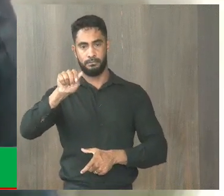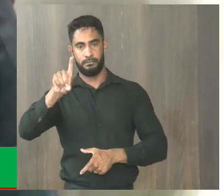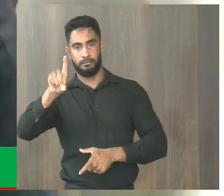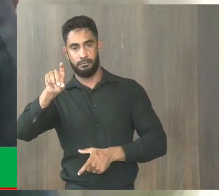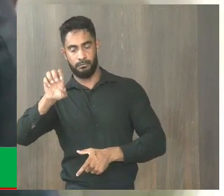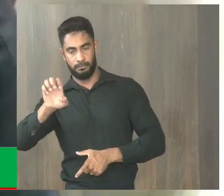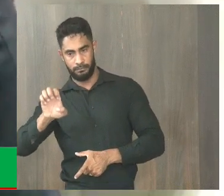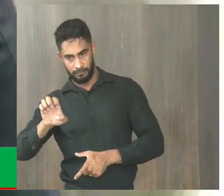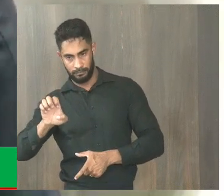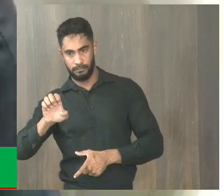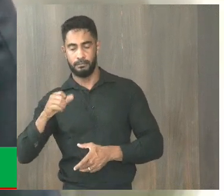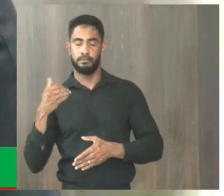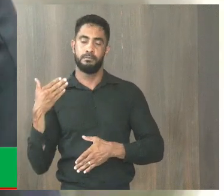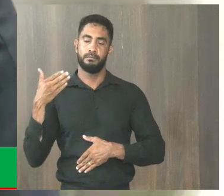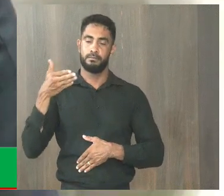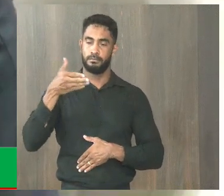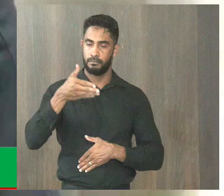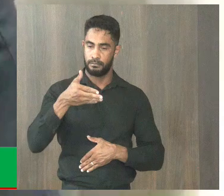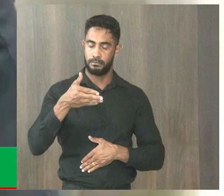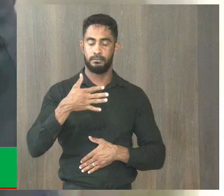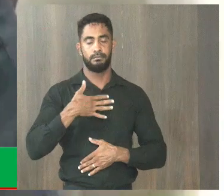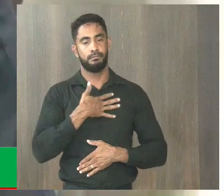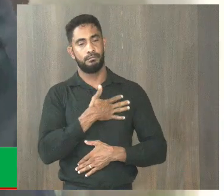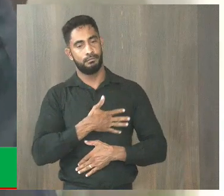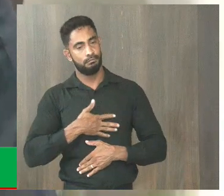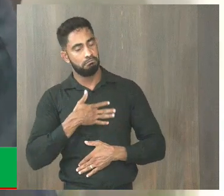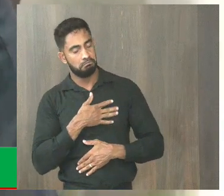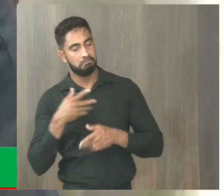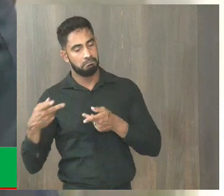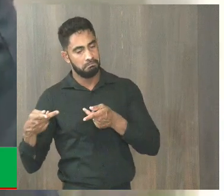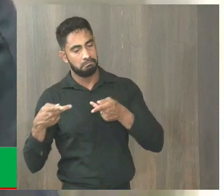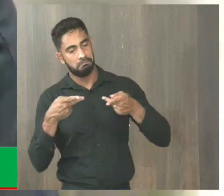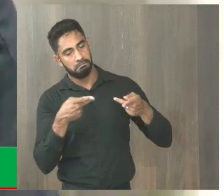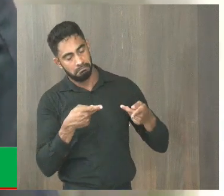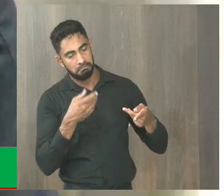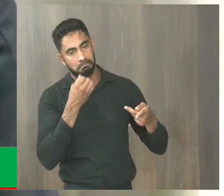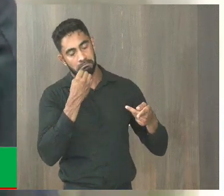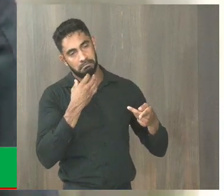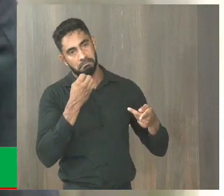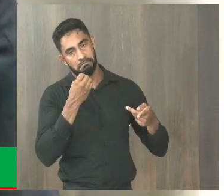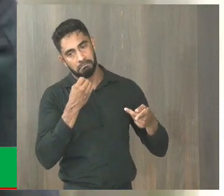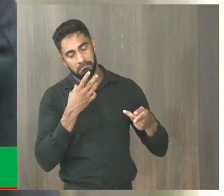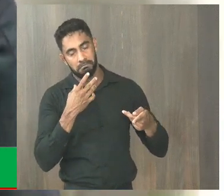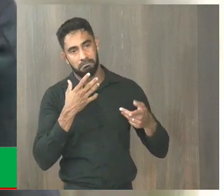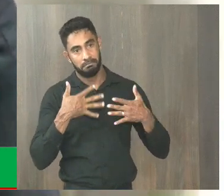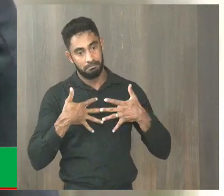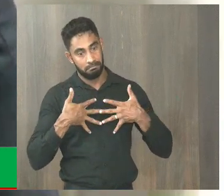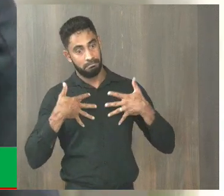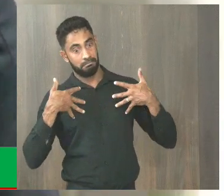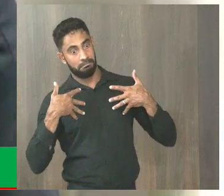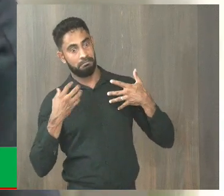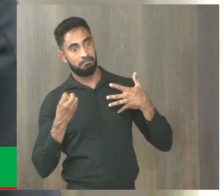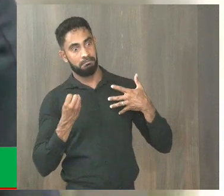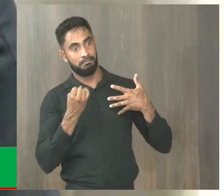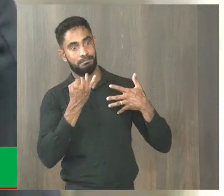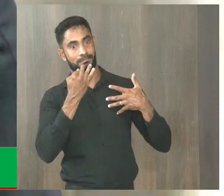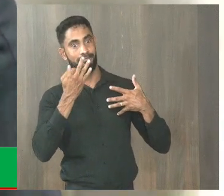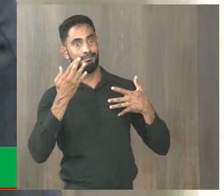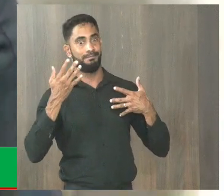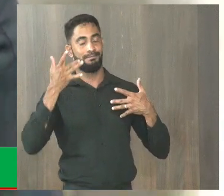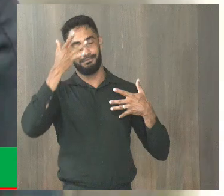lá, né, tinha a satisfação de ser bem recebido, um número expressivo de clientes todos os